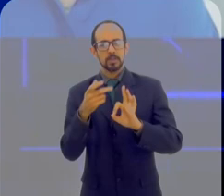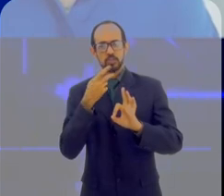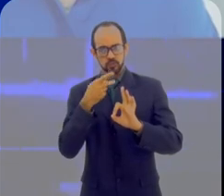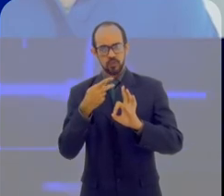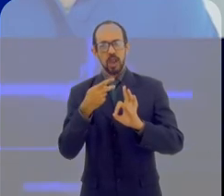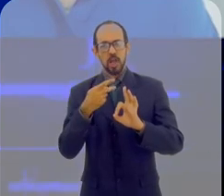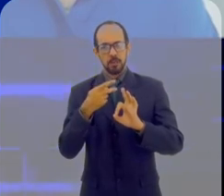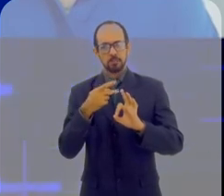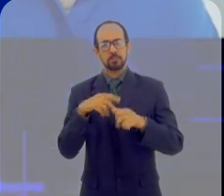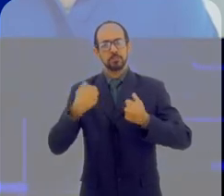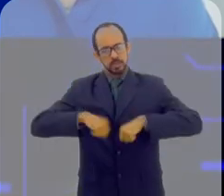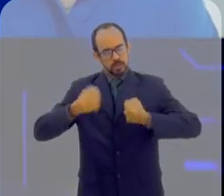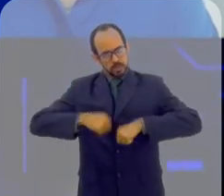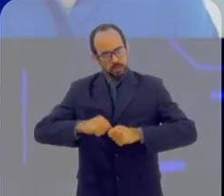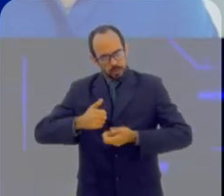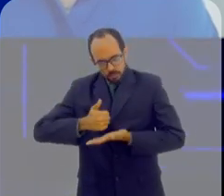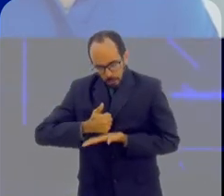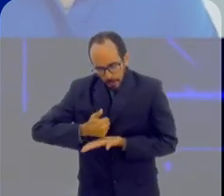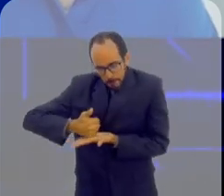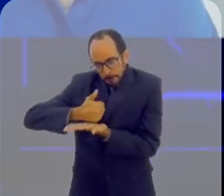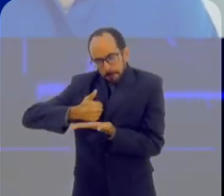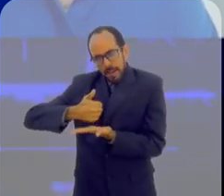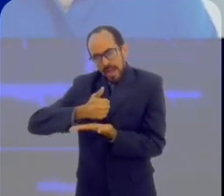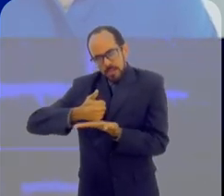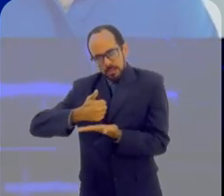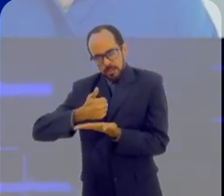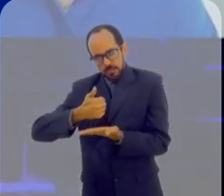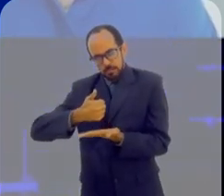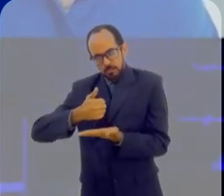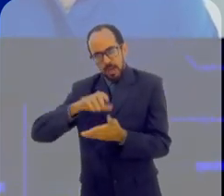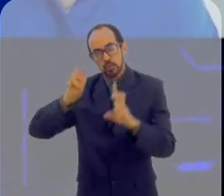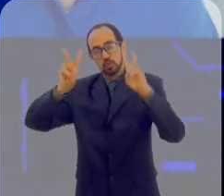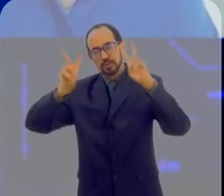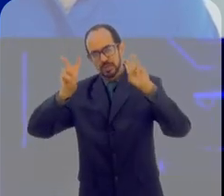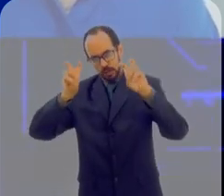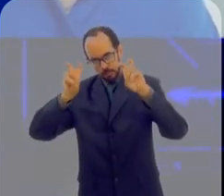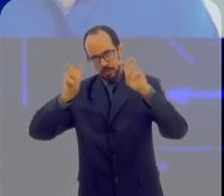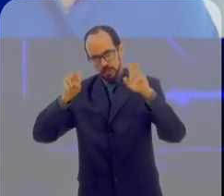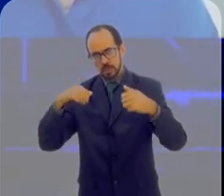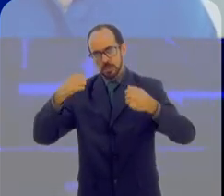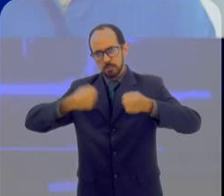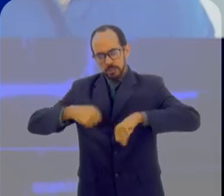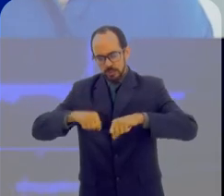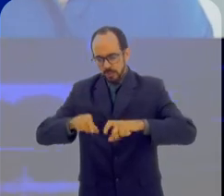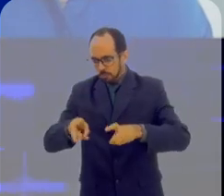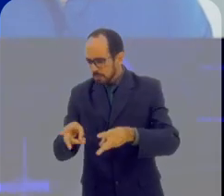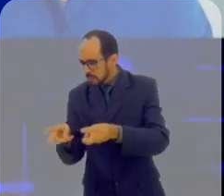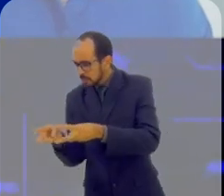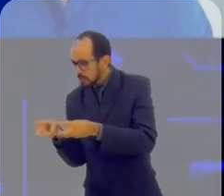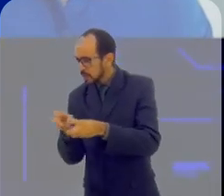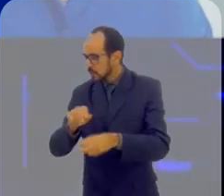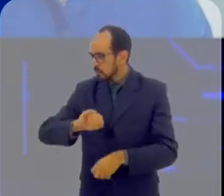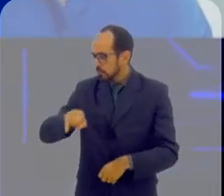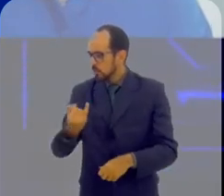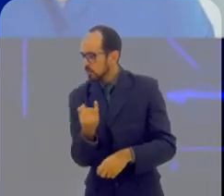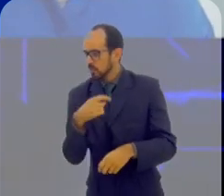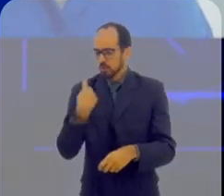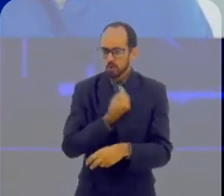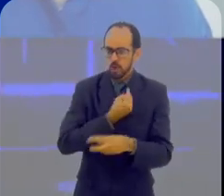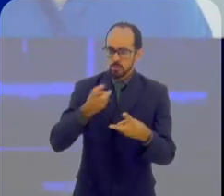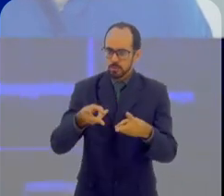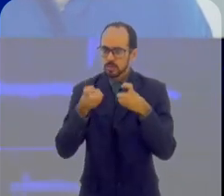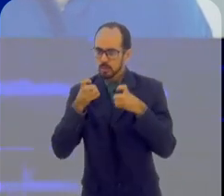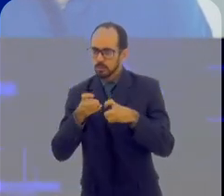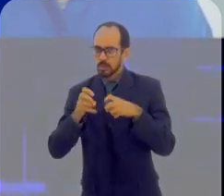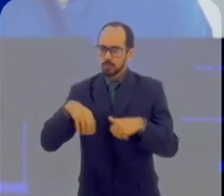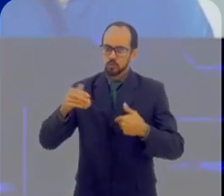a gente tem que procurar essas coisas trazer estudos fundamentaram os nossos temas identificar as oportunidades que